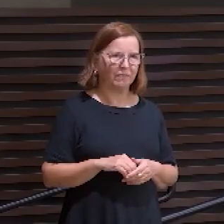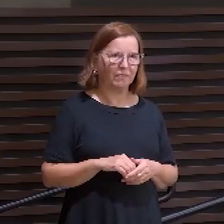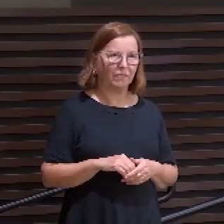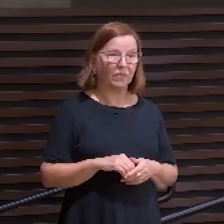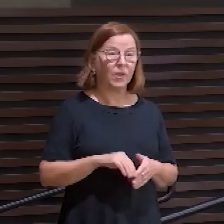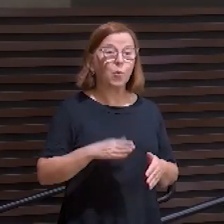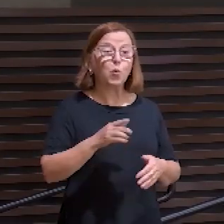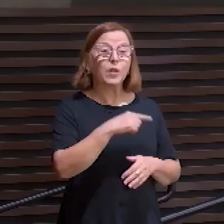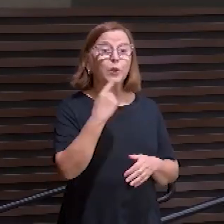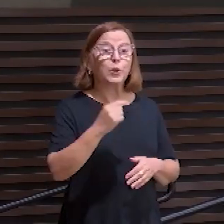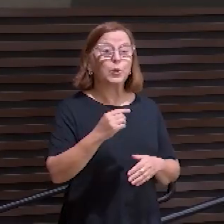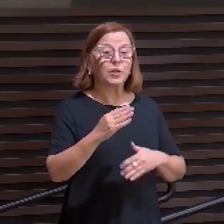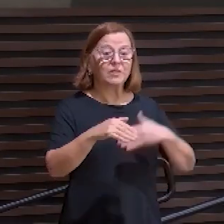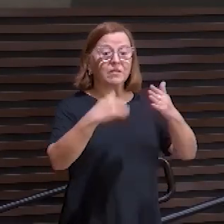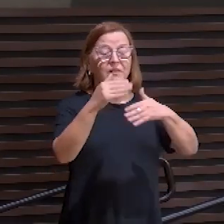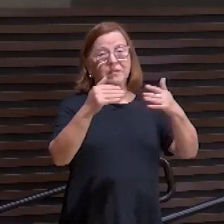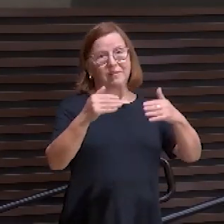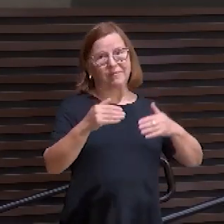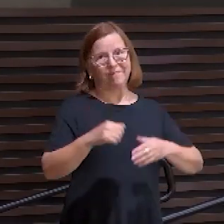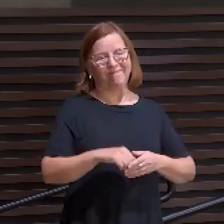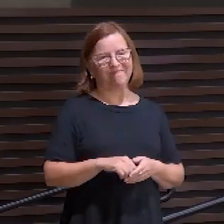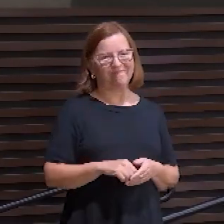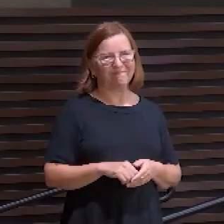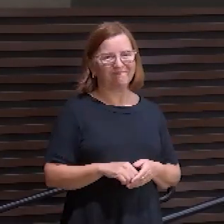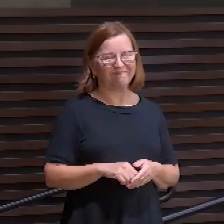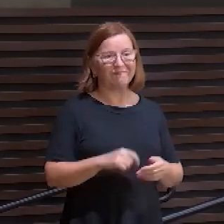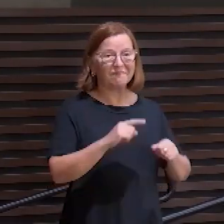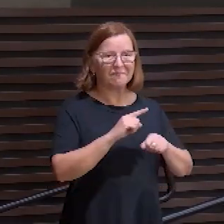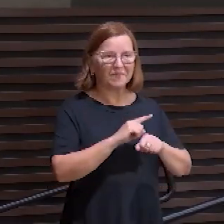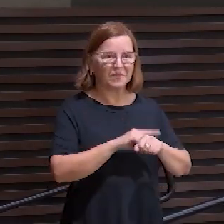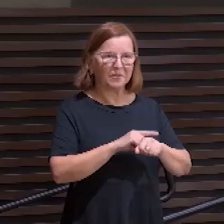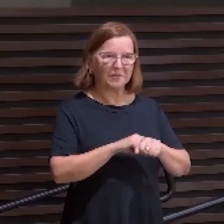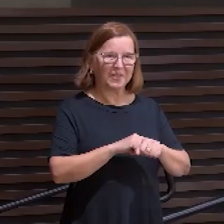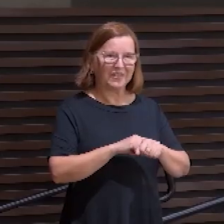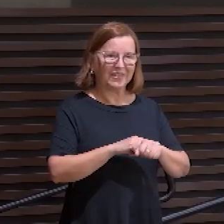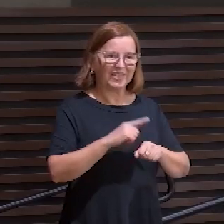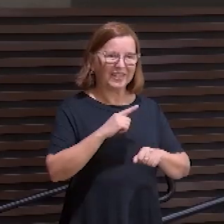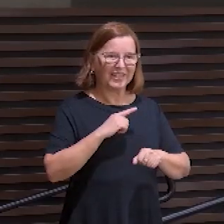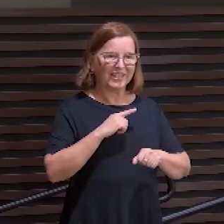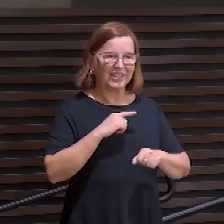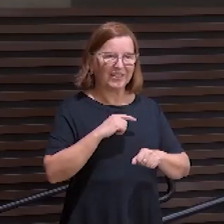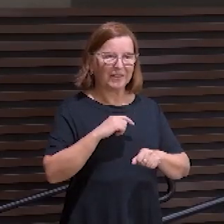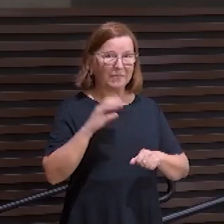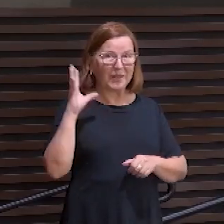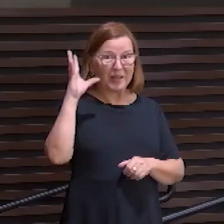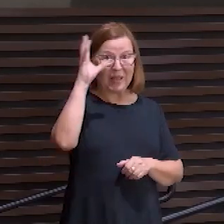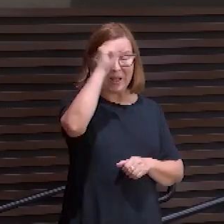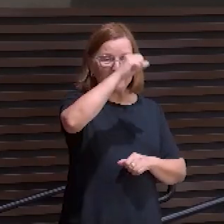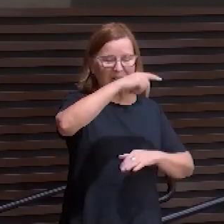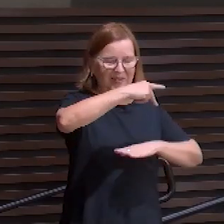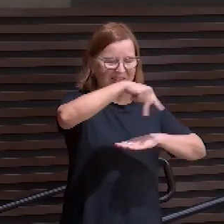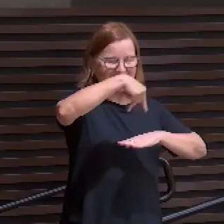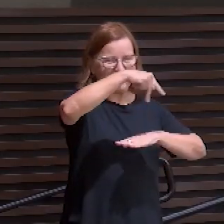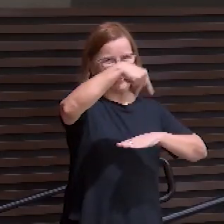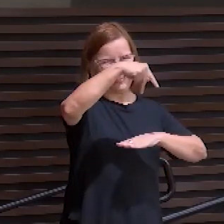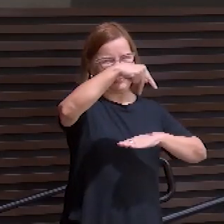crescer? Quando nós tivermos a dimensão da Páscoa, da